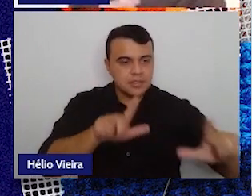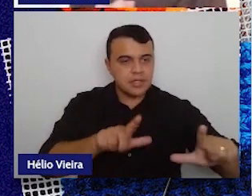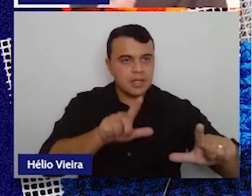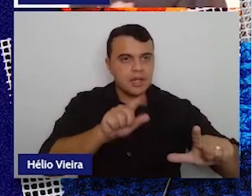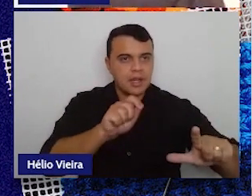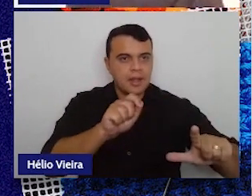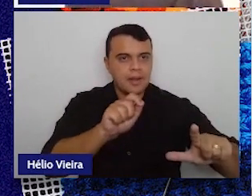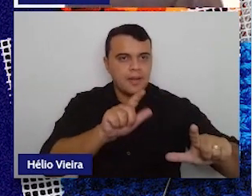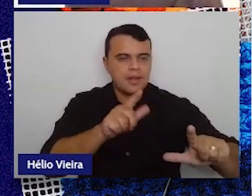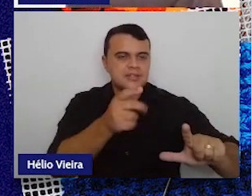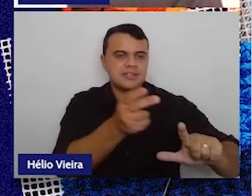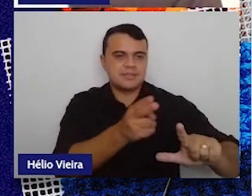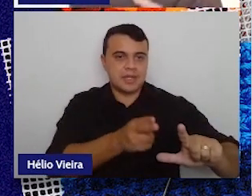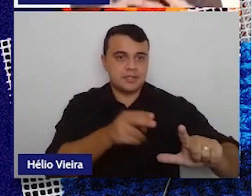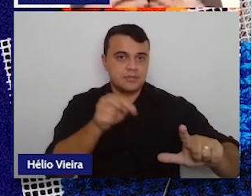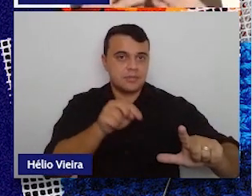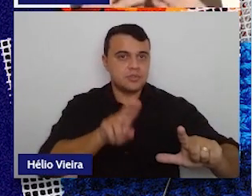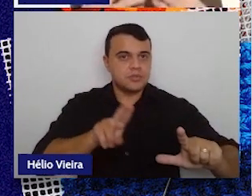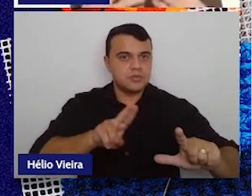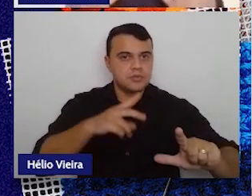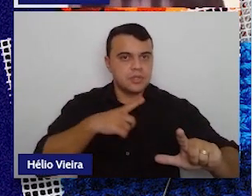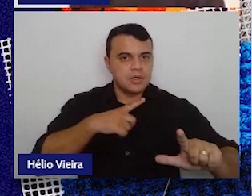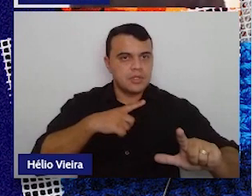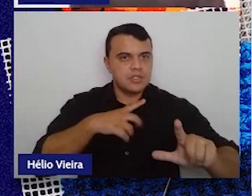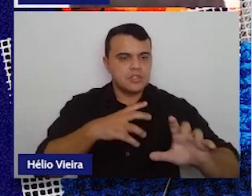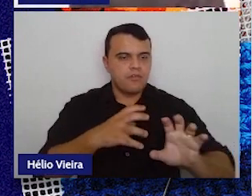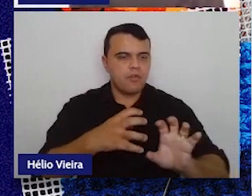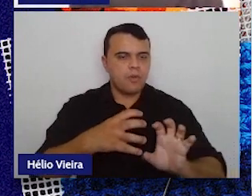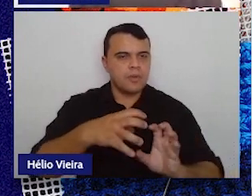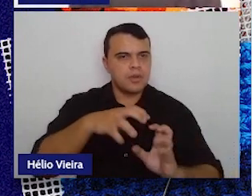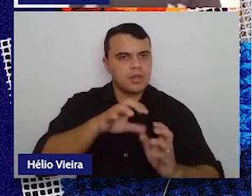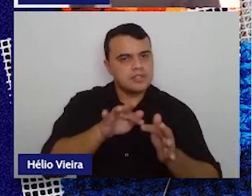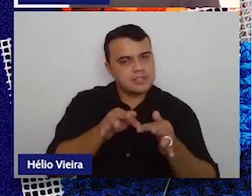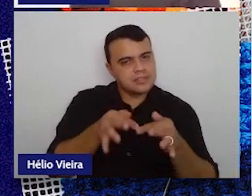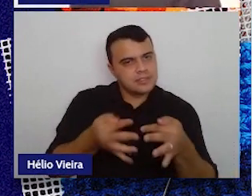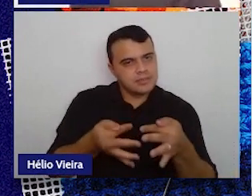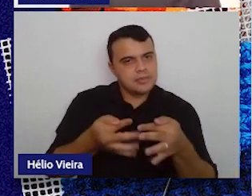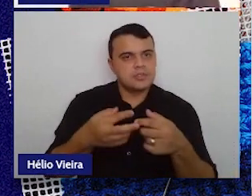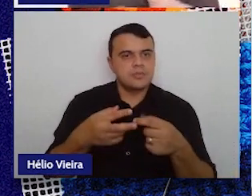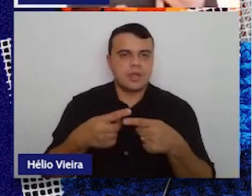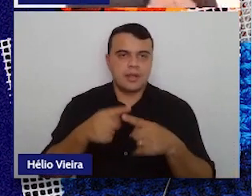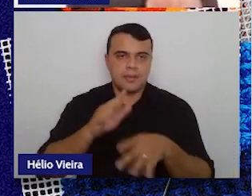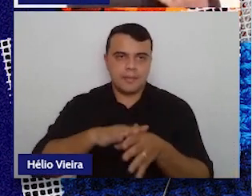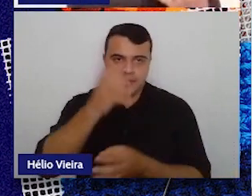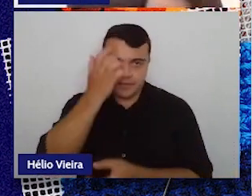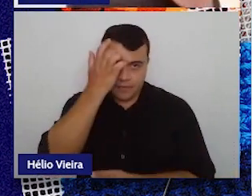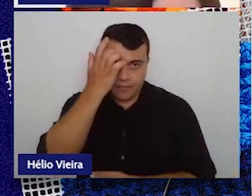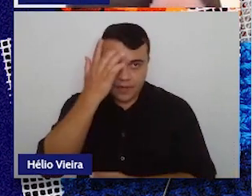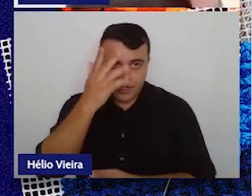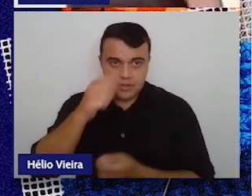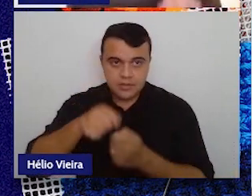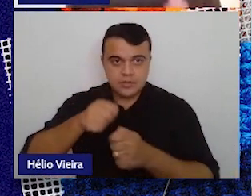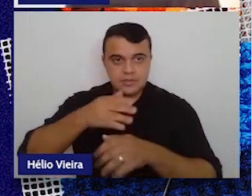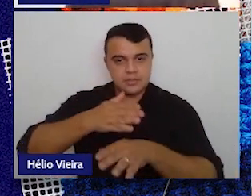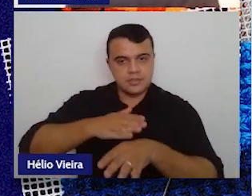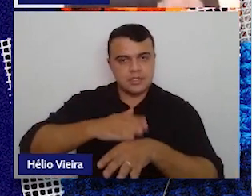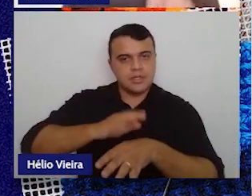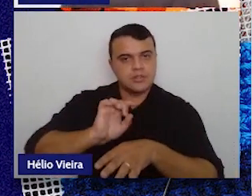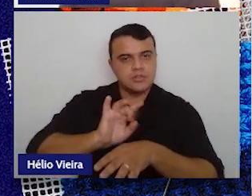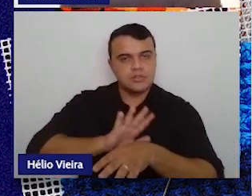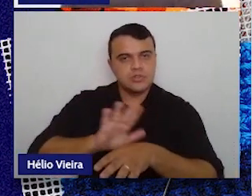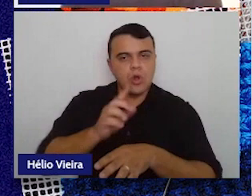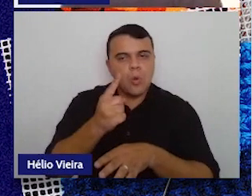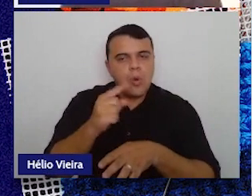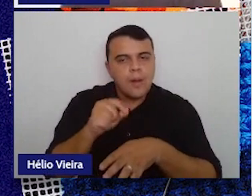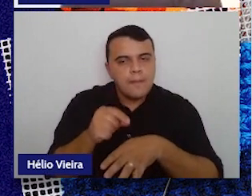Só que a gente vai usar com formas geométricas simples, porque é mais fácil para a gente trabalhar, porque a gente vai trabalhar apenas um ponto